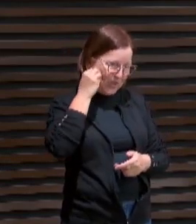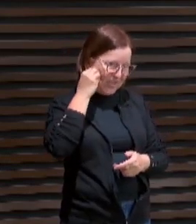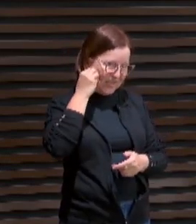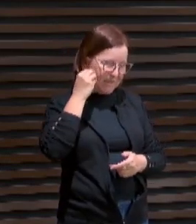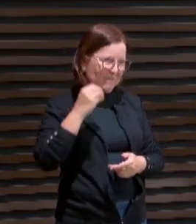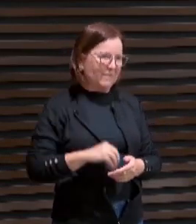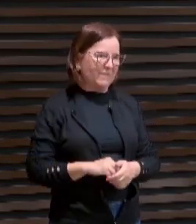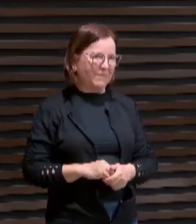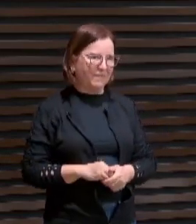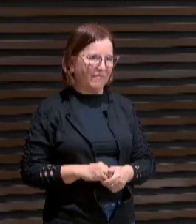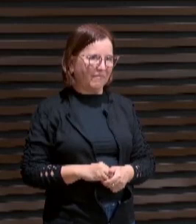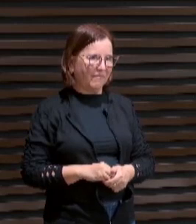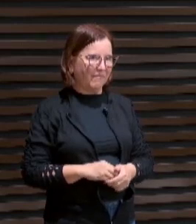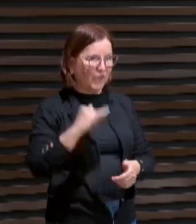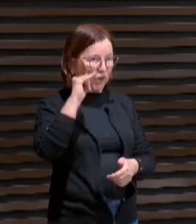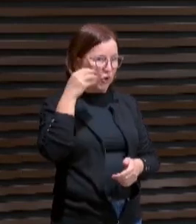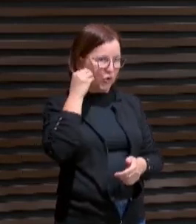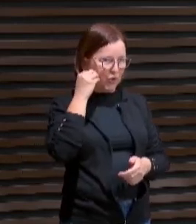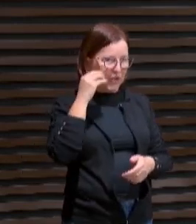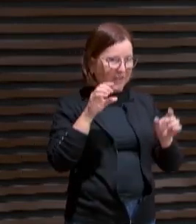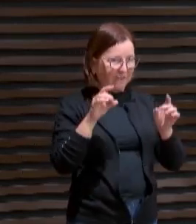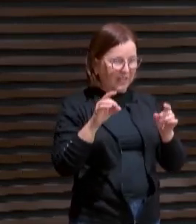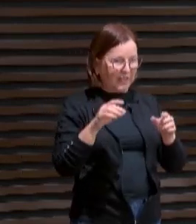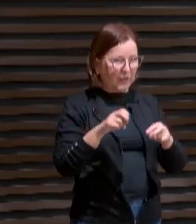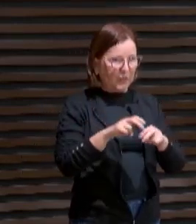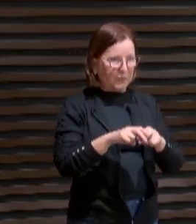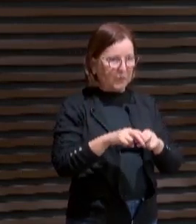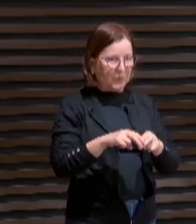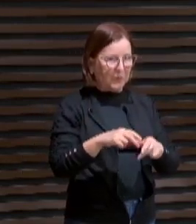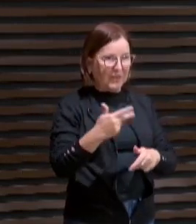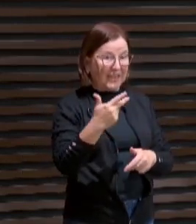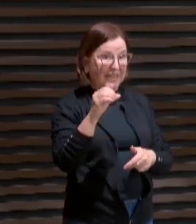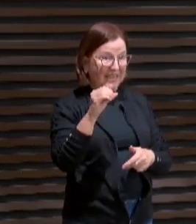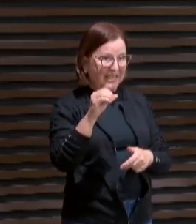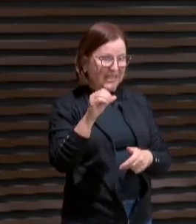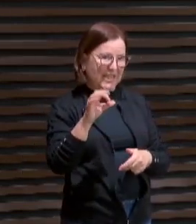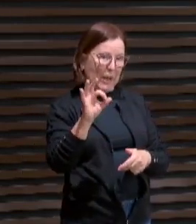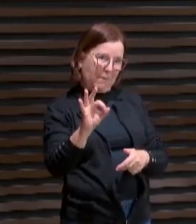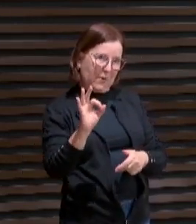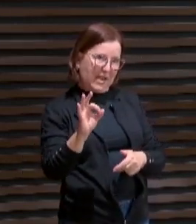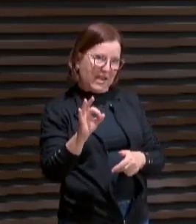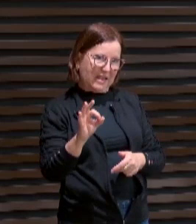Eu o vendi por 30 moedas. Mas depois que ele saiu do pretório,